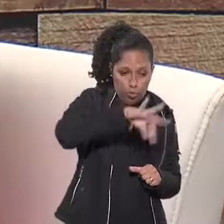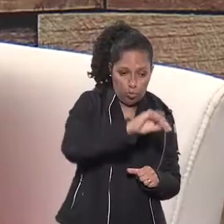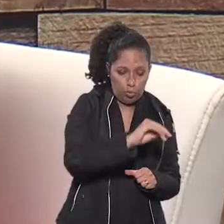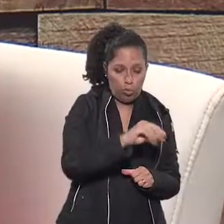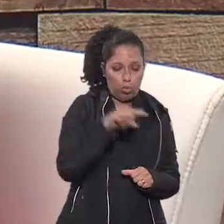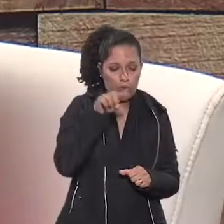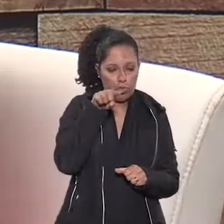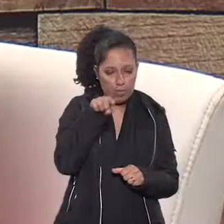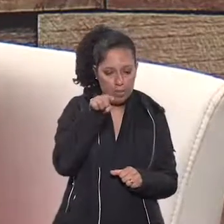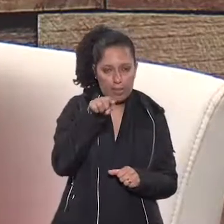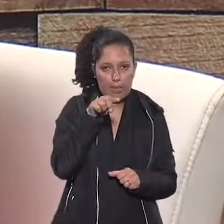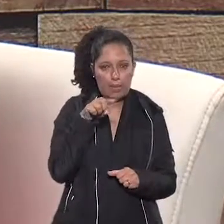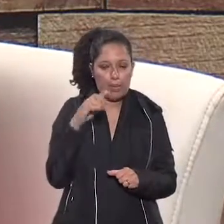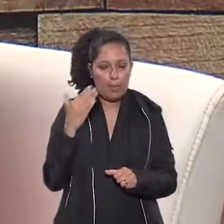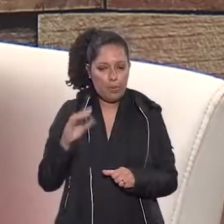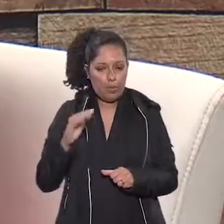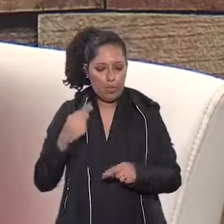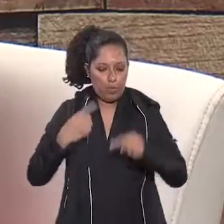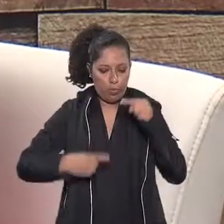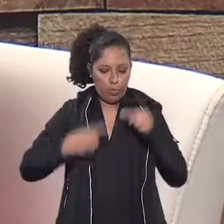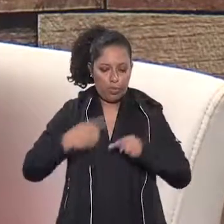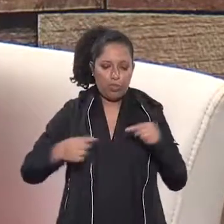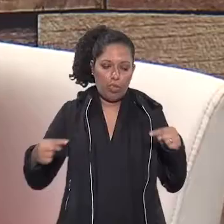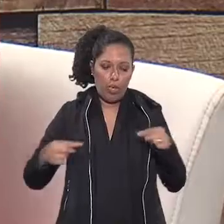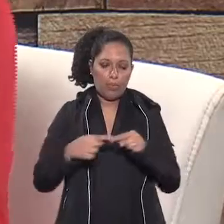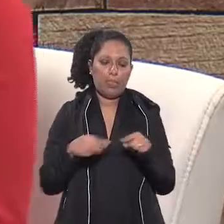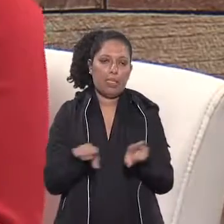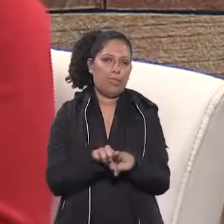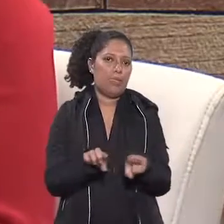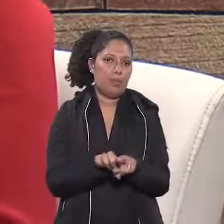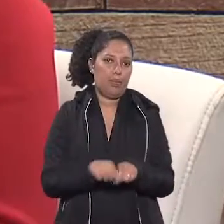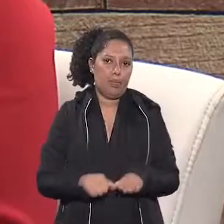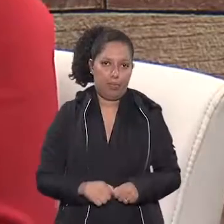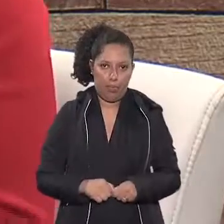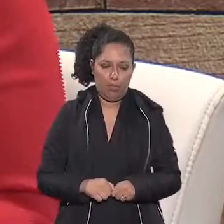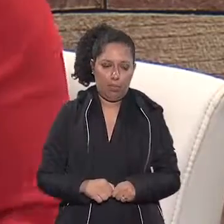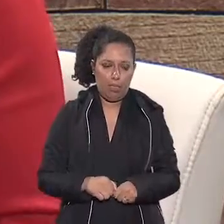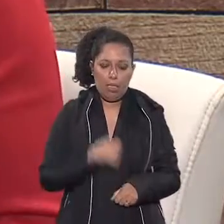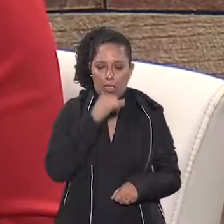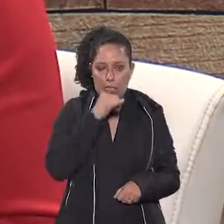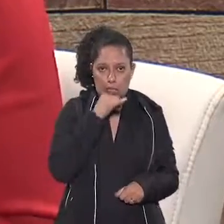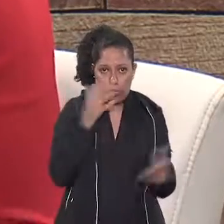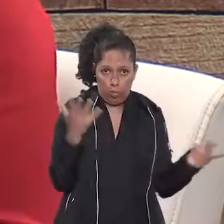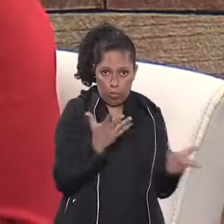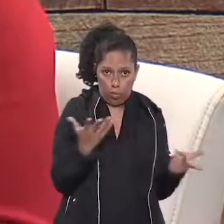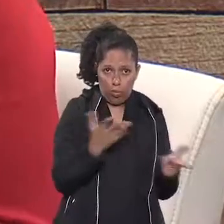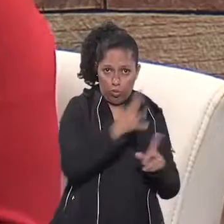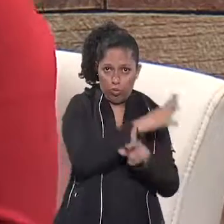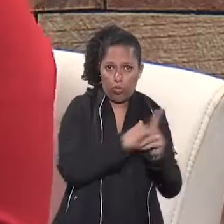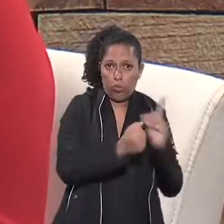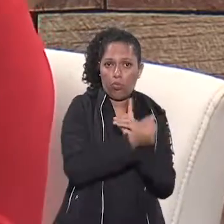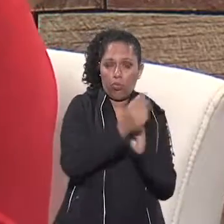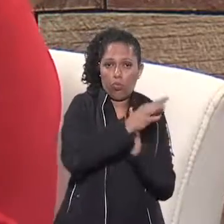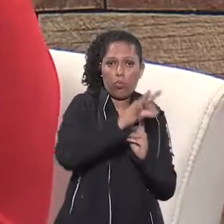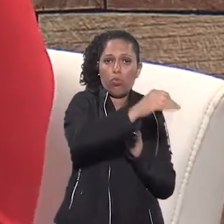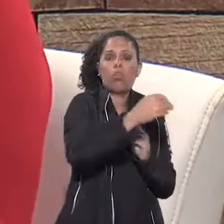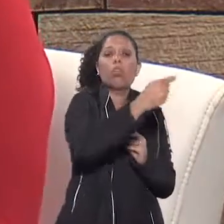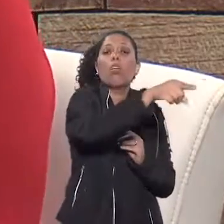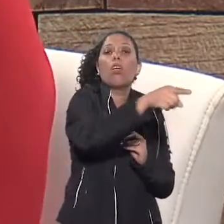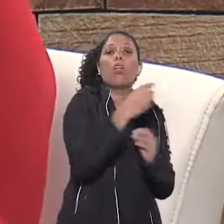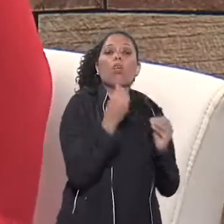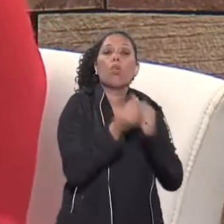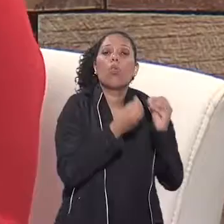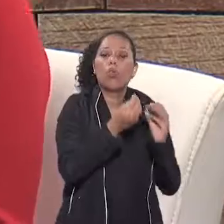também, imagino que veja um pouco por esse lado também. A situação da população